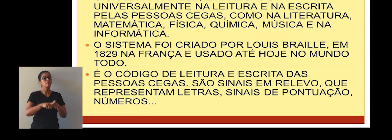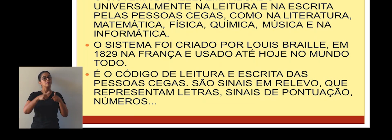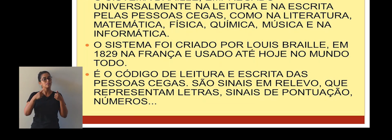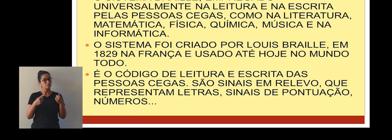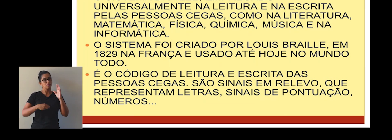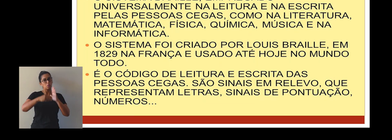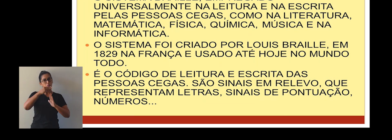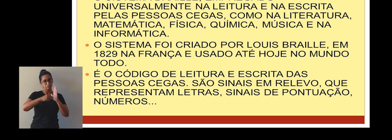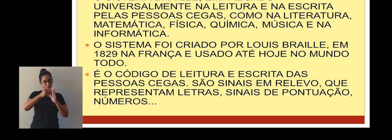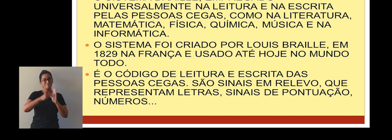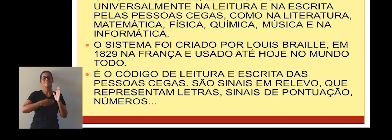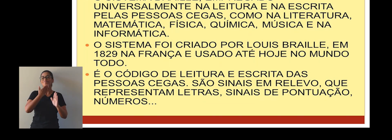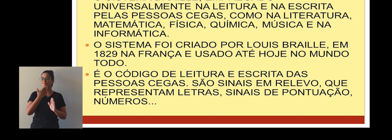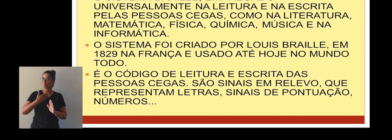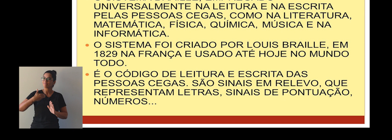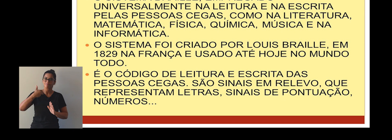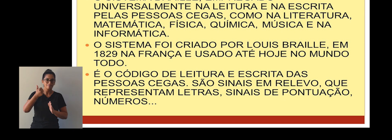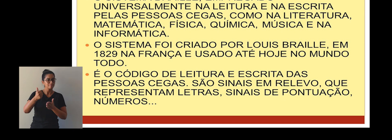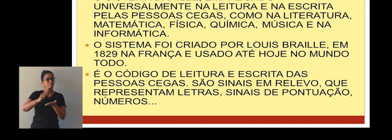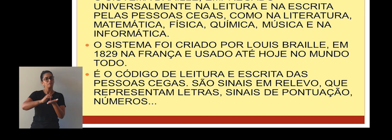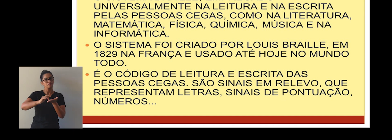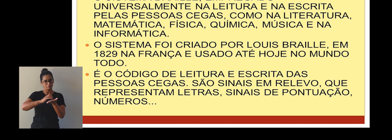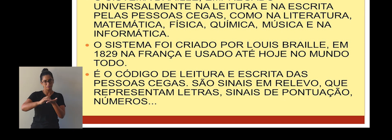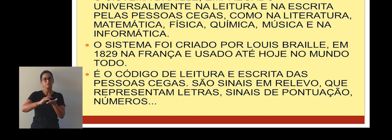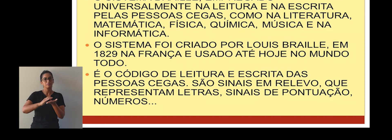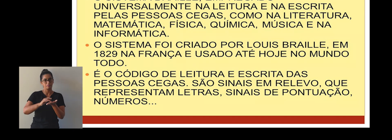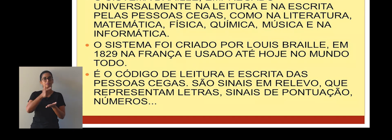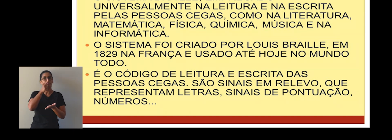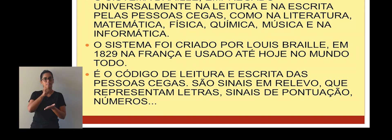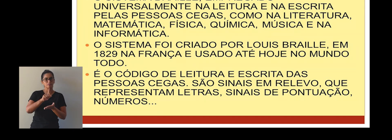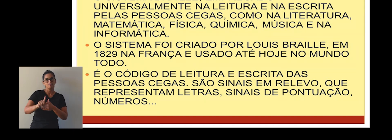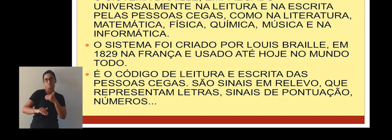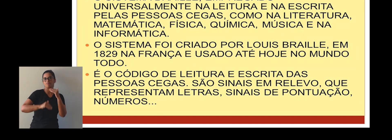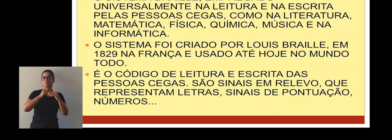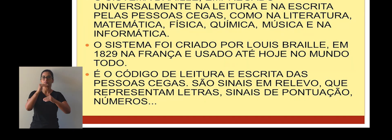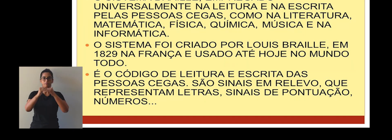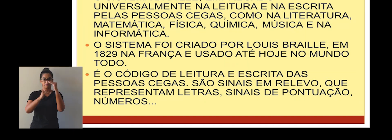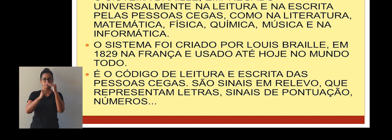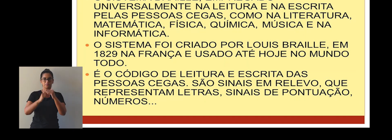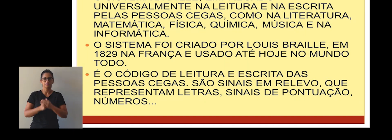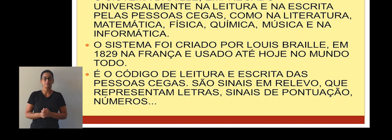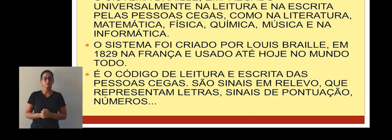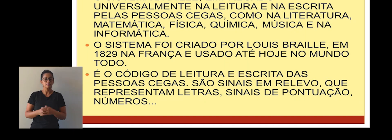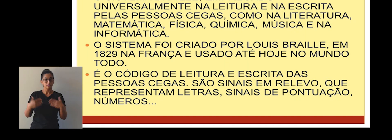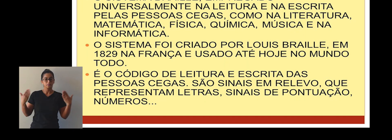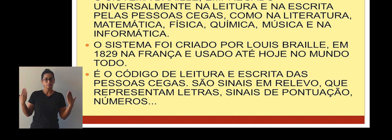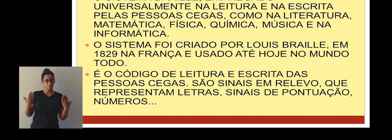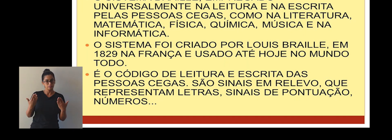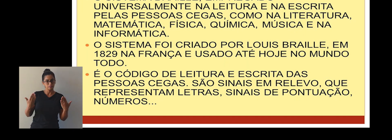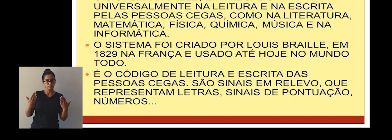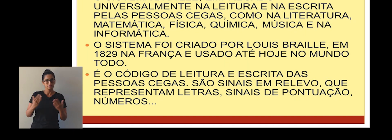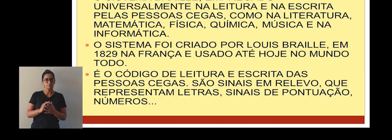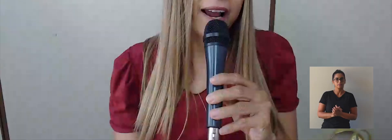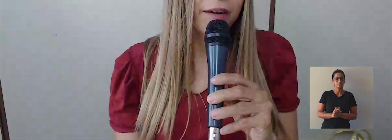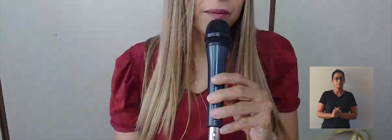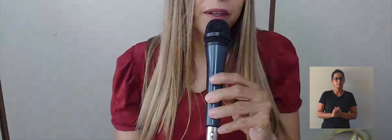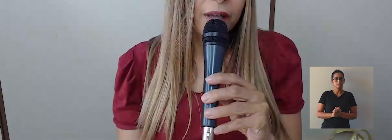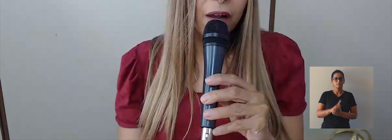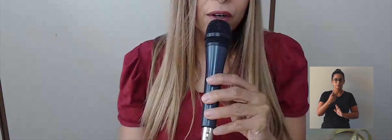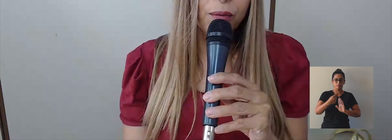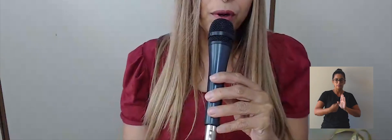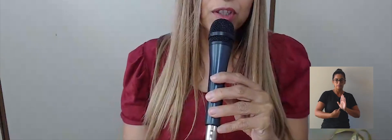mais usado ainda é o método Braille. Agora, nós vamos